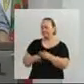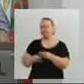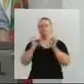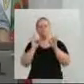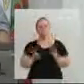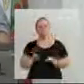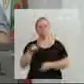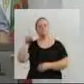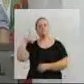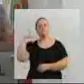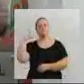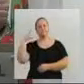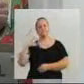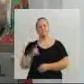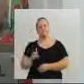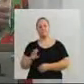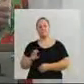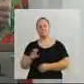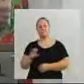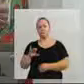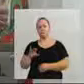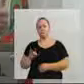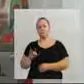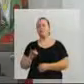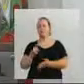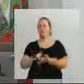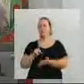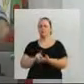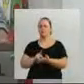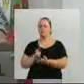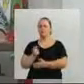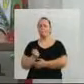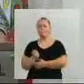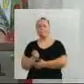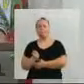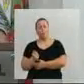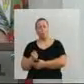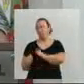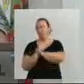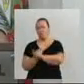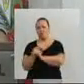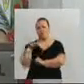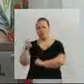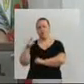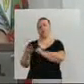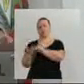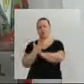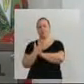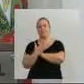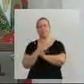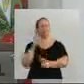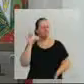o deputado Décio Lima é um dos poucos deputados que ajudam a nossa cidade. A gente tem que fazer esse reconhecimento. O prefeito Napoleão certamente